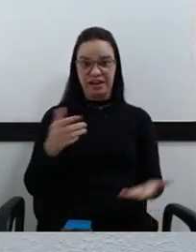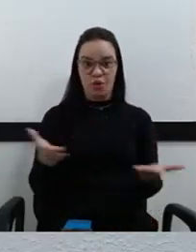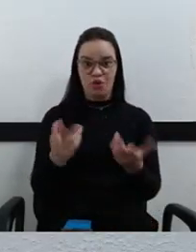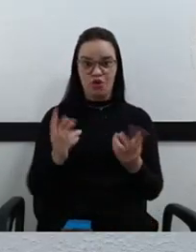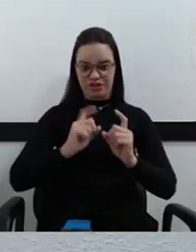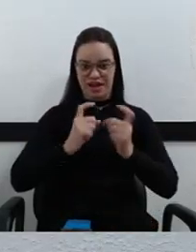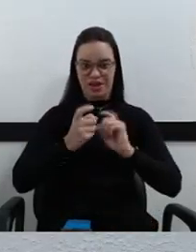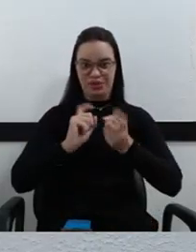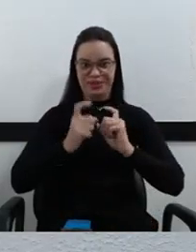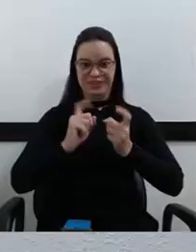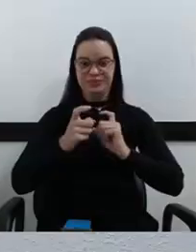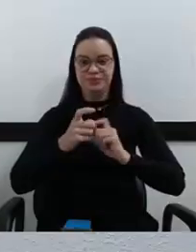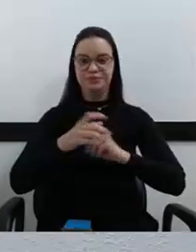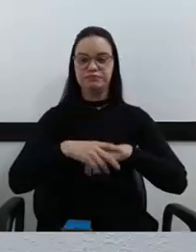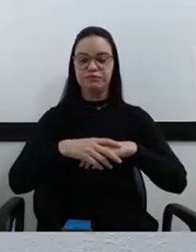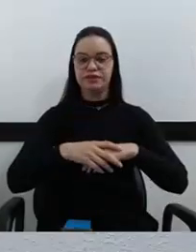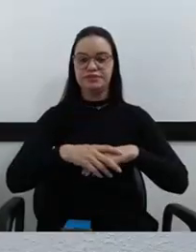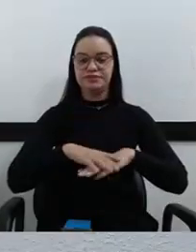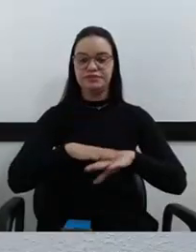momento, dizer